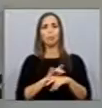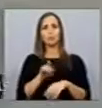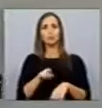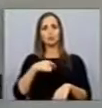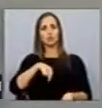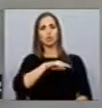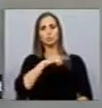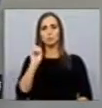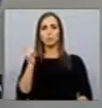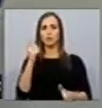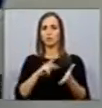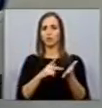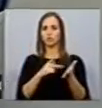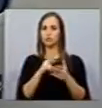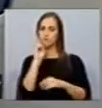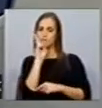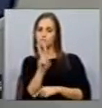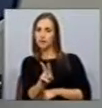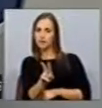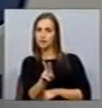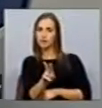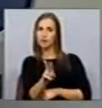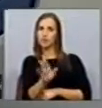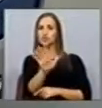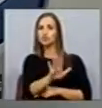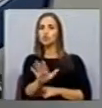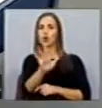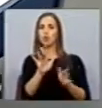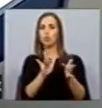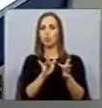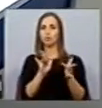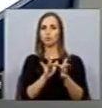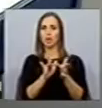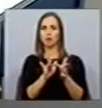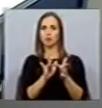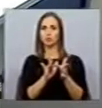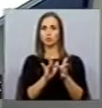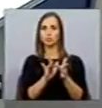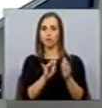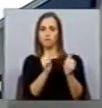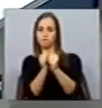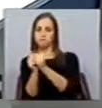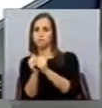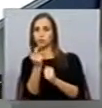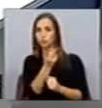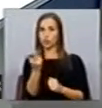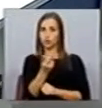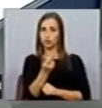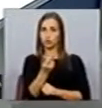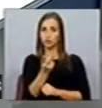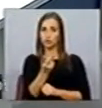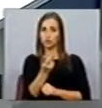primeira vez tecnologia que nos permite ver precisamente aquela zona de contacto entre os dois ventos, bem no coração desse sistema binário,